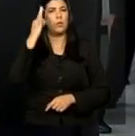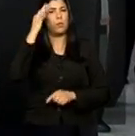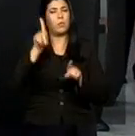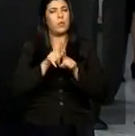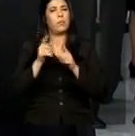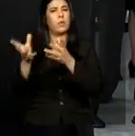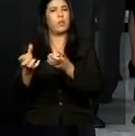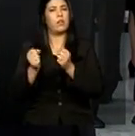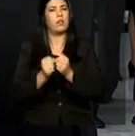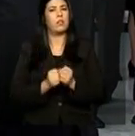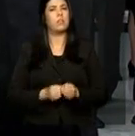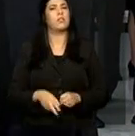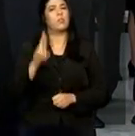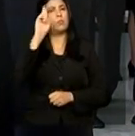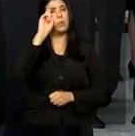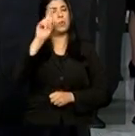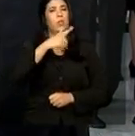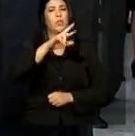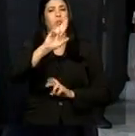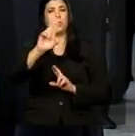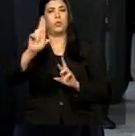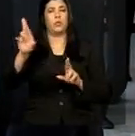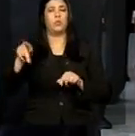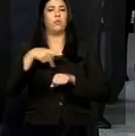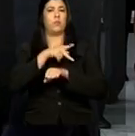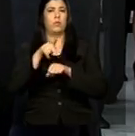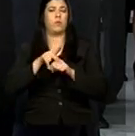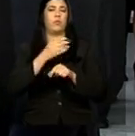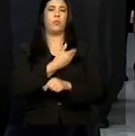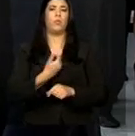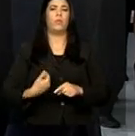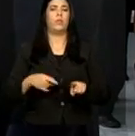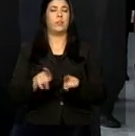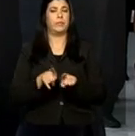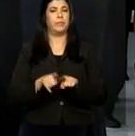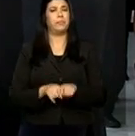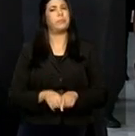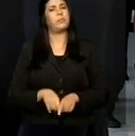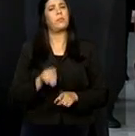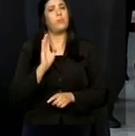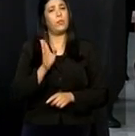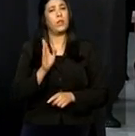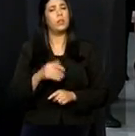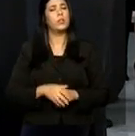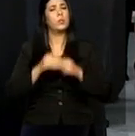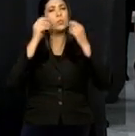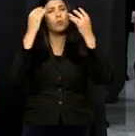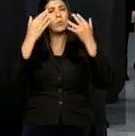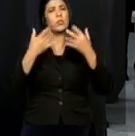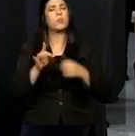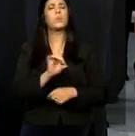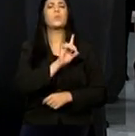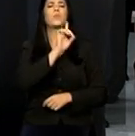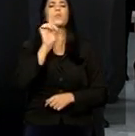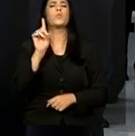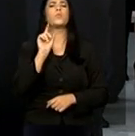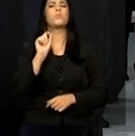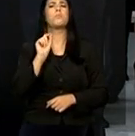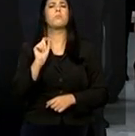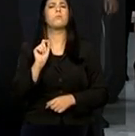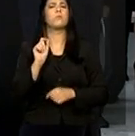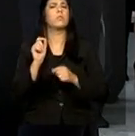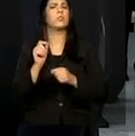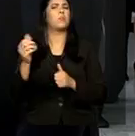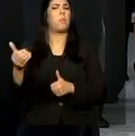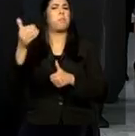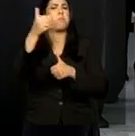governo. Professor, comentamos agora sobre essa questão da data da posse, que não é muito conveniente, né? Apesar desta